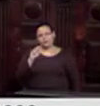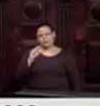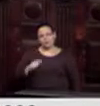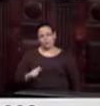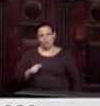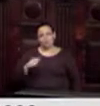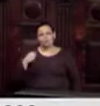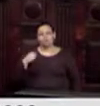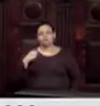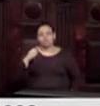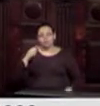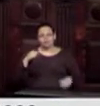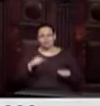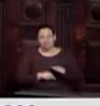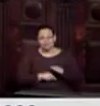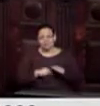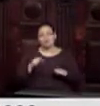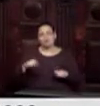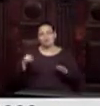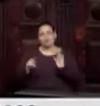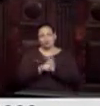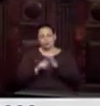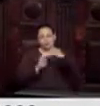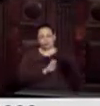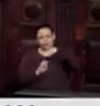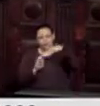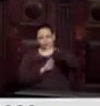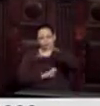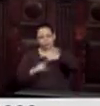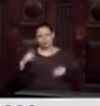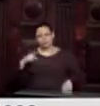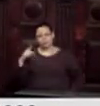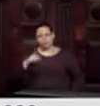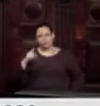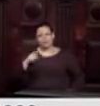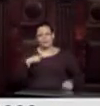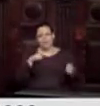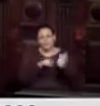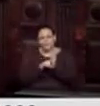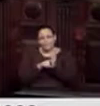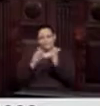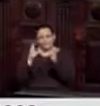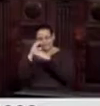aliás, descoberta feita pela própria Petrobras com seu centro de pesquisas.